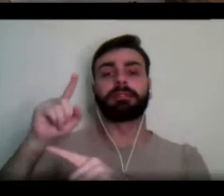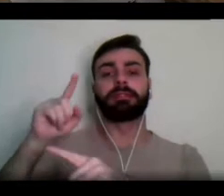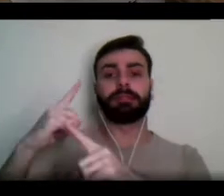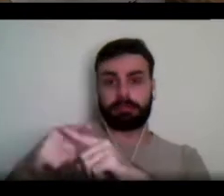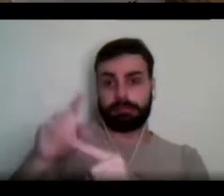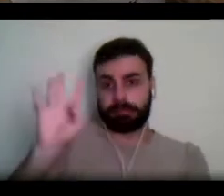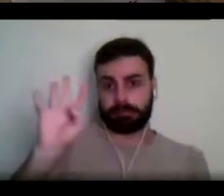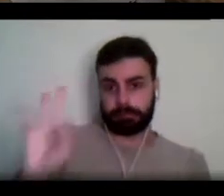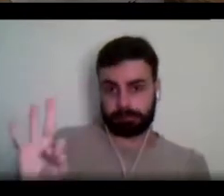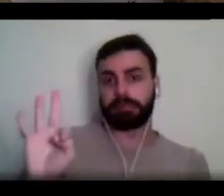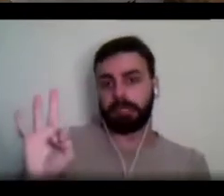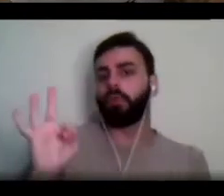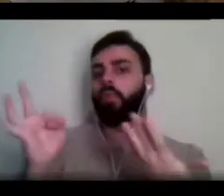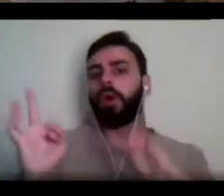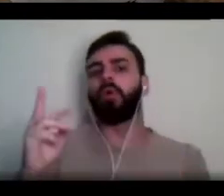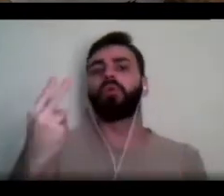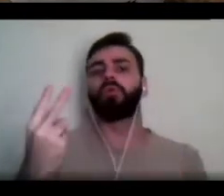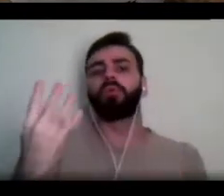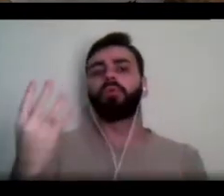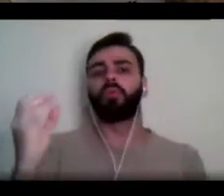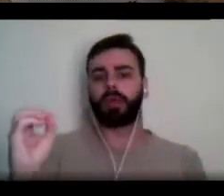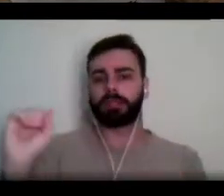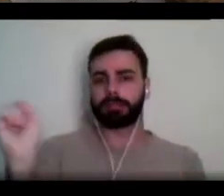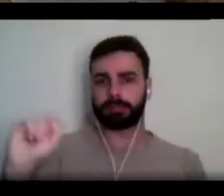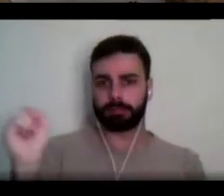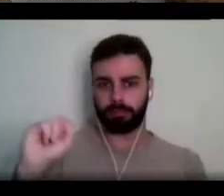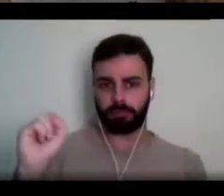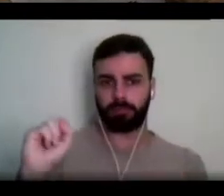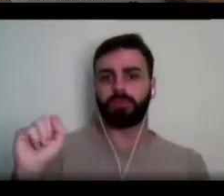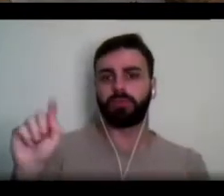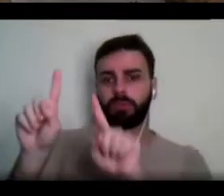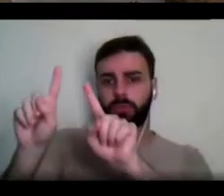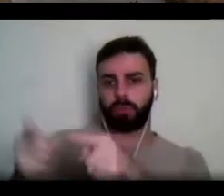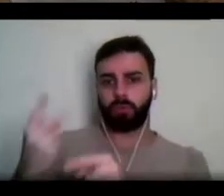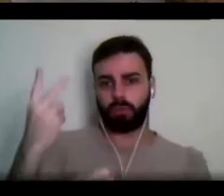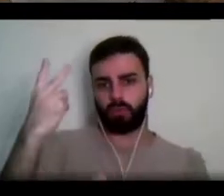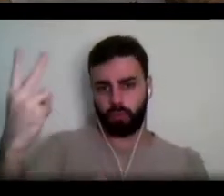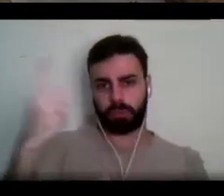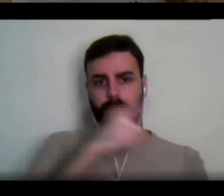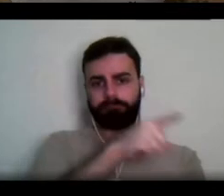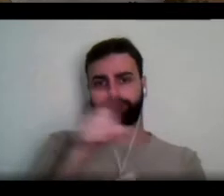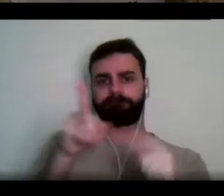por 2, né? Vezes 240 segundos